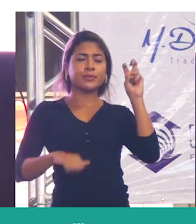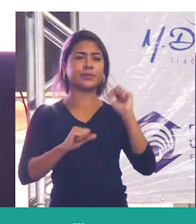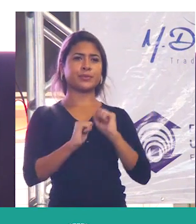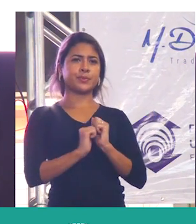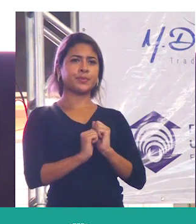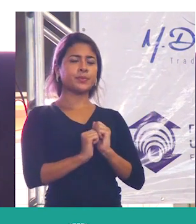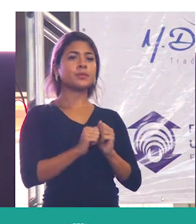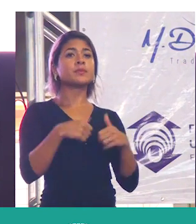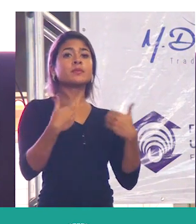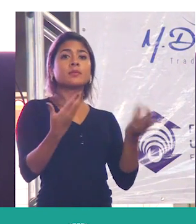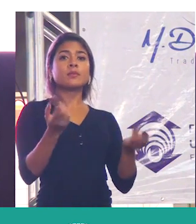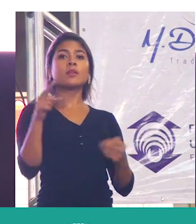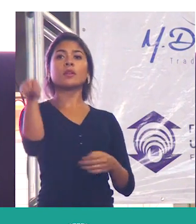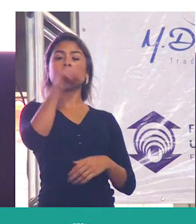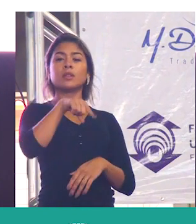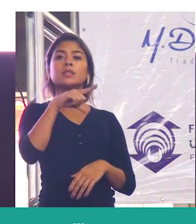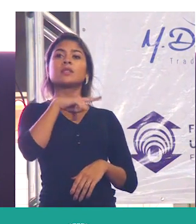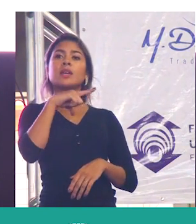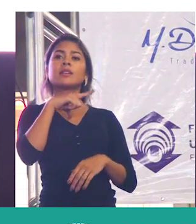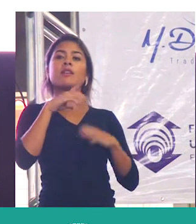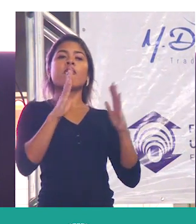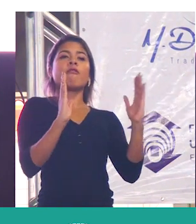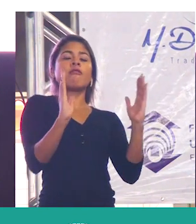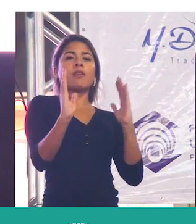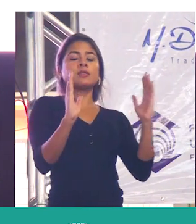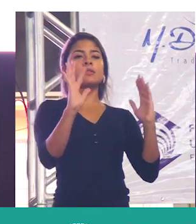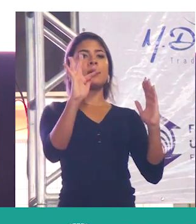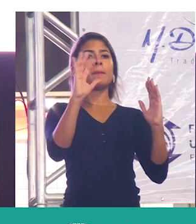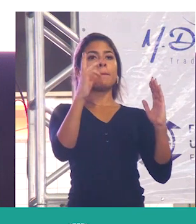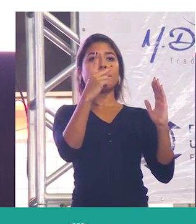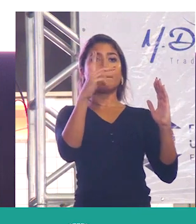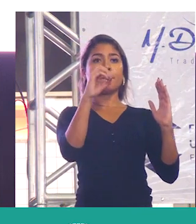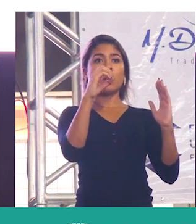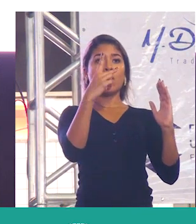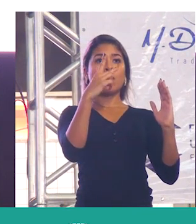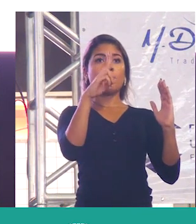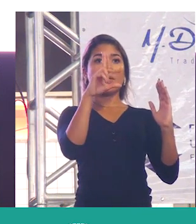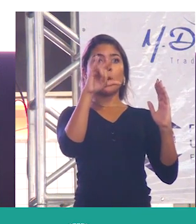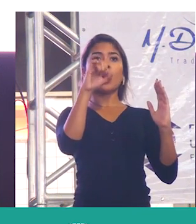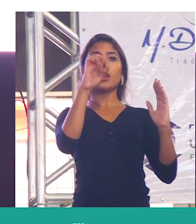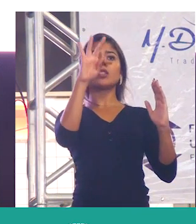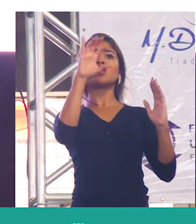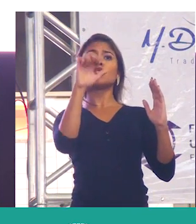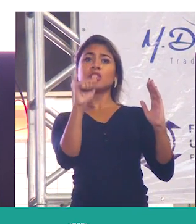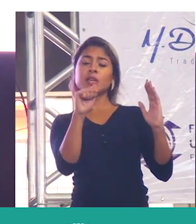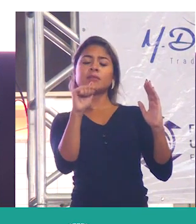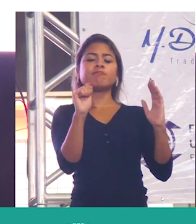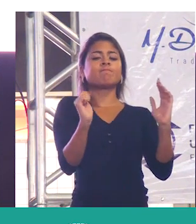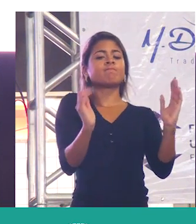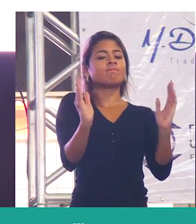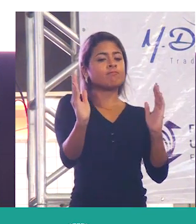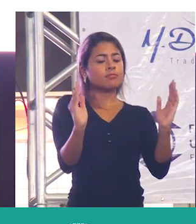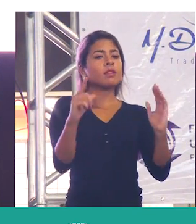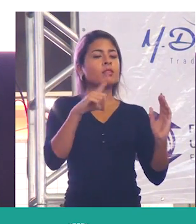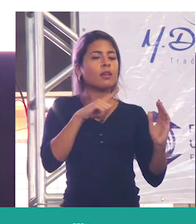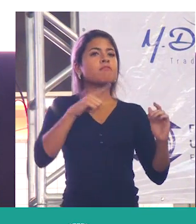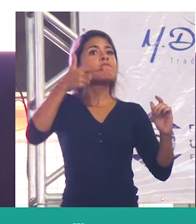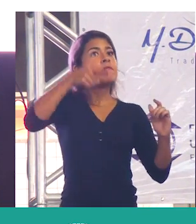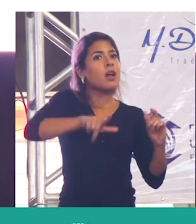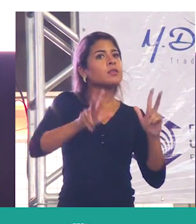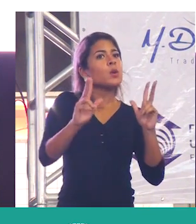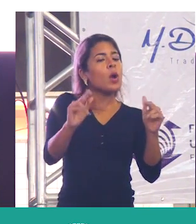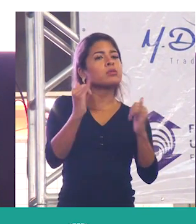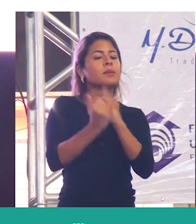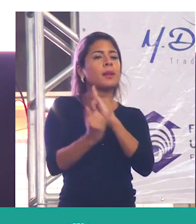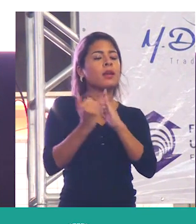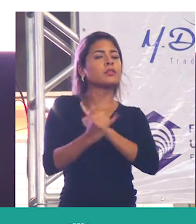fazem na fase populista, vocês repetem nessa fase chamada de regime militar. Pessoal, antes